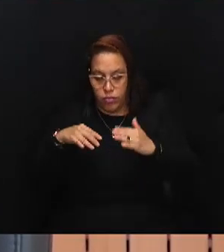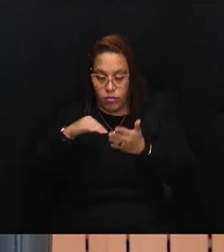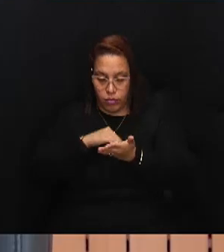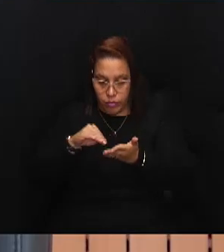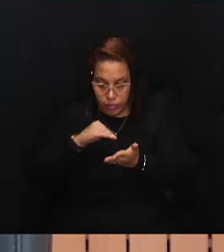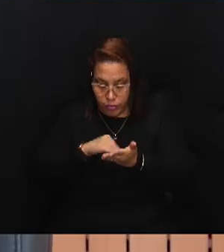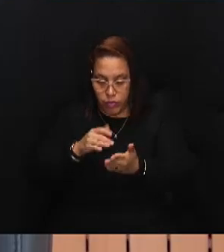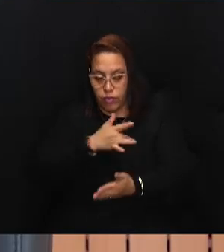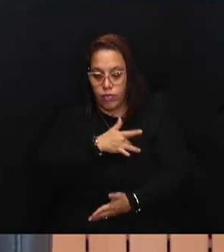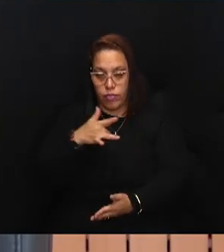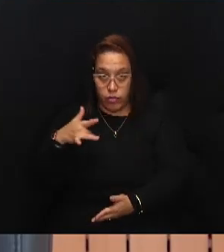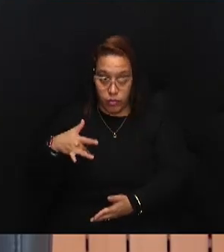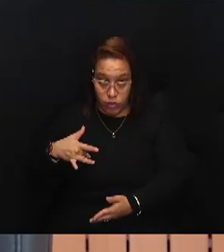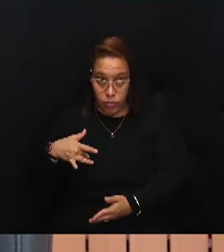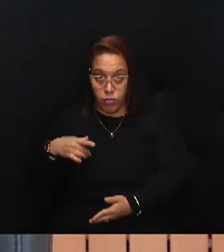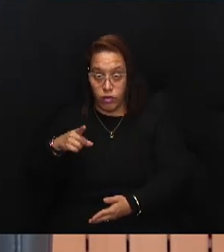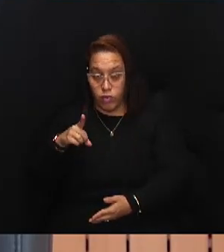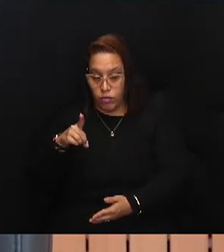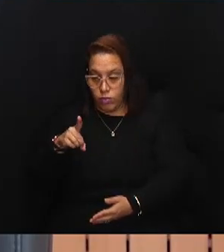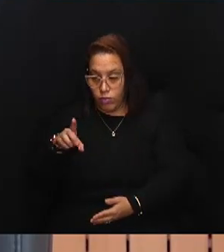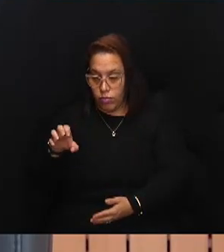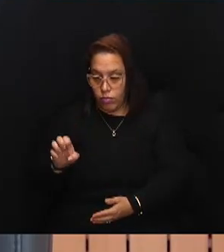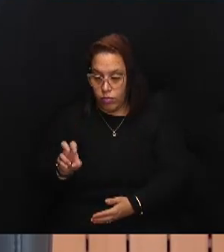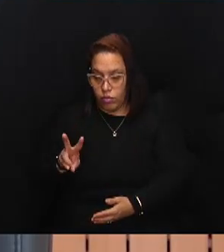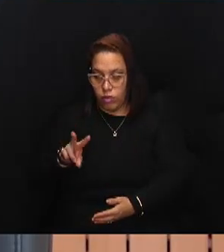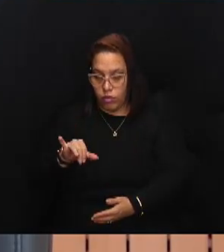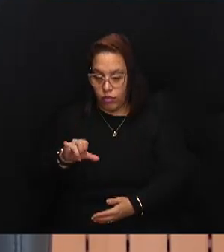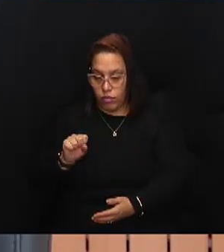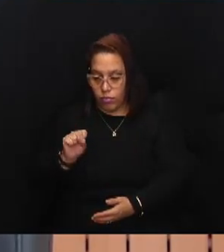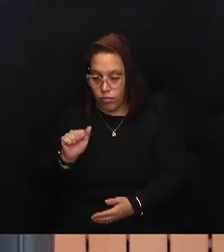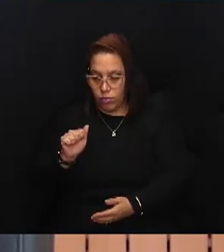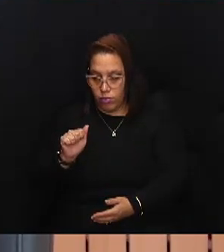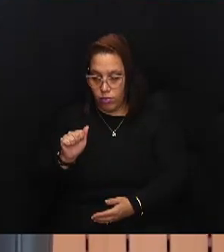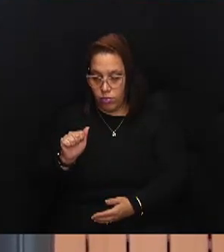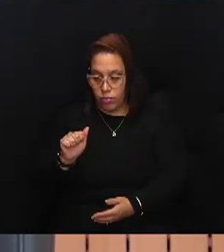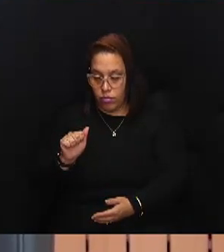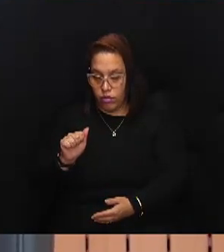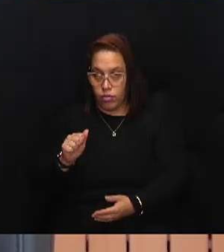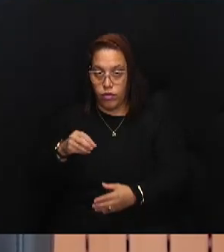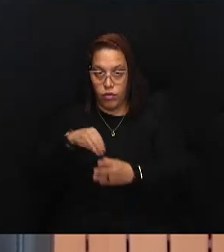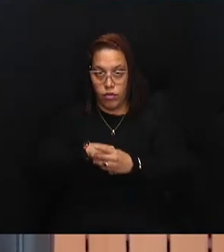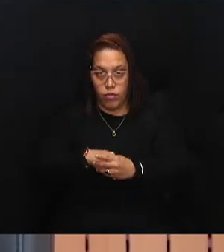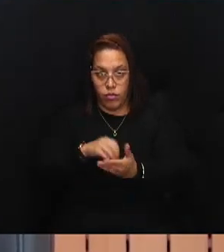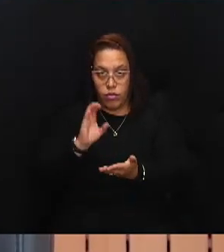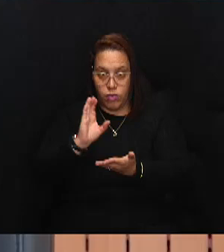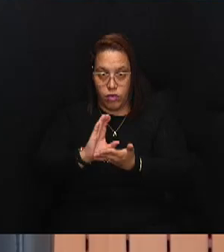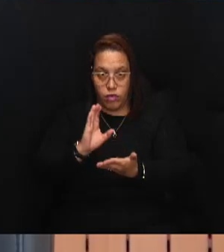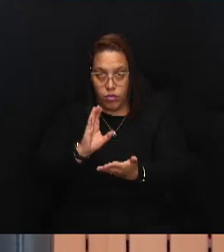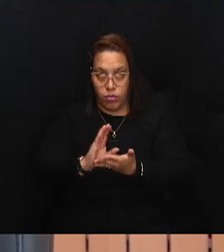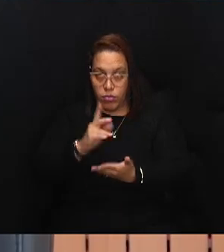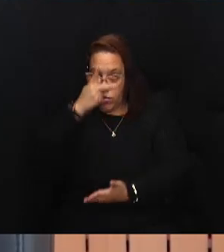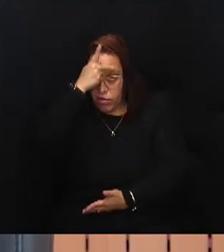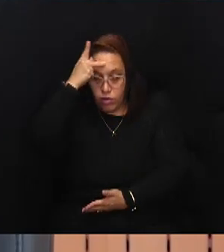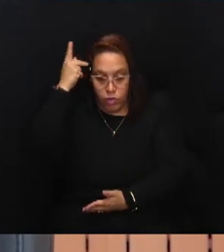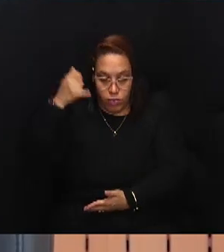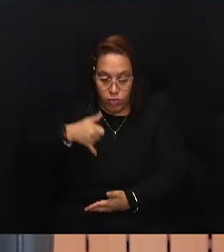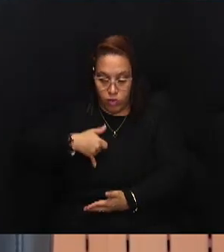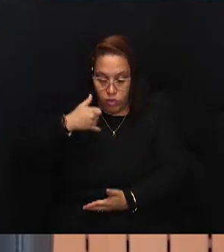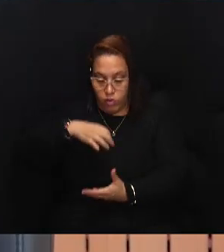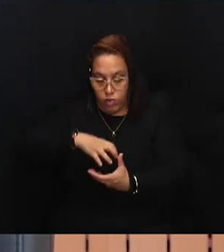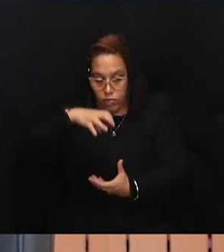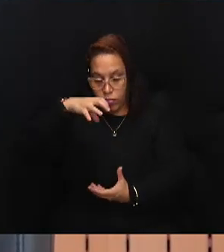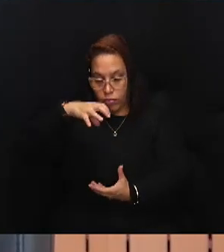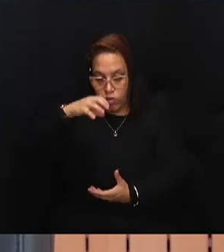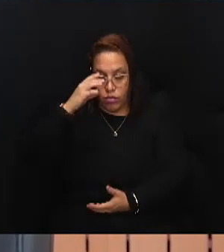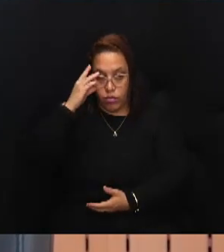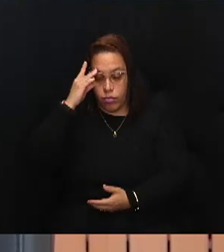Secretaria de Saúde, pela Devisa, pelo Departamento de Vigilância, e dentro do Conselho Municipal do Idoso. O Conselho Municipal